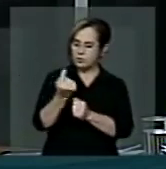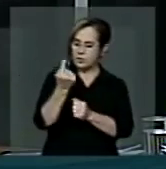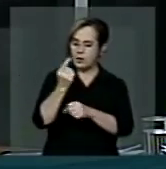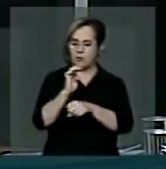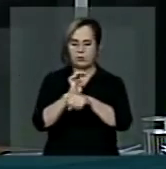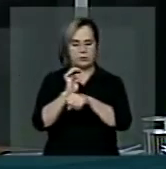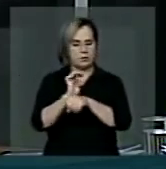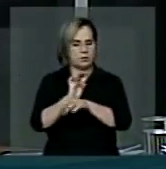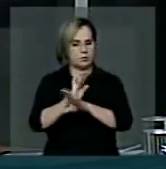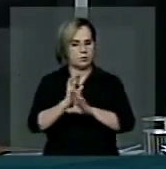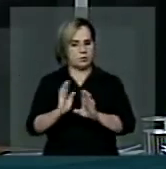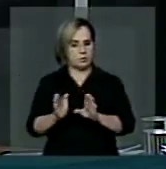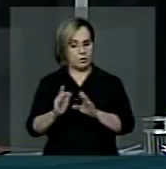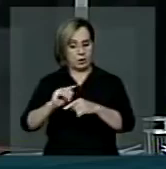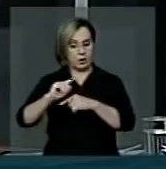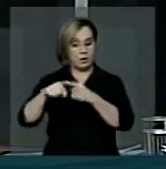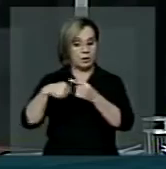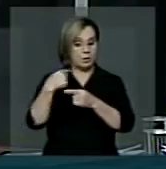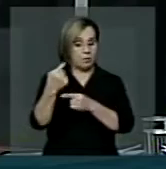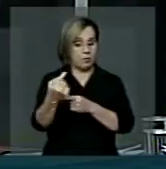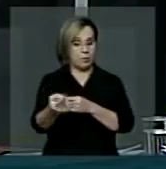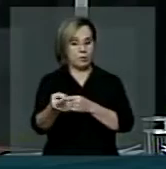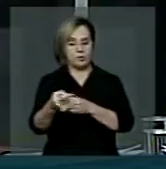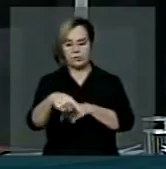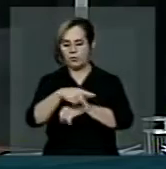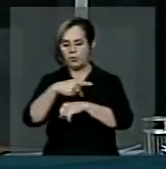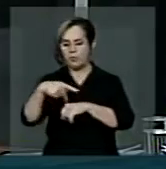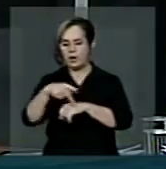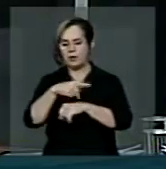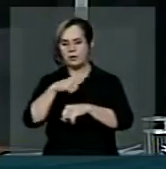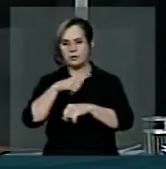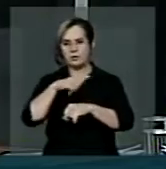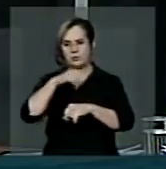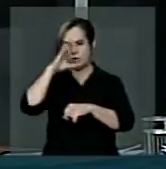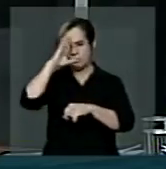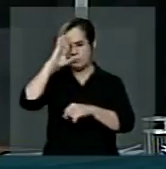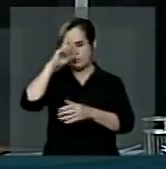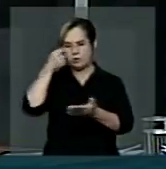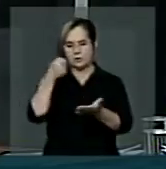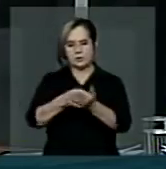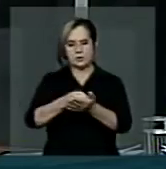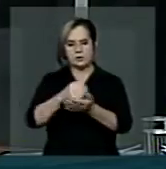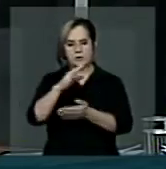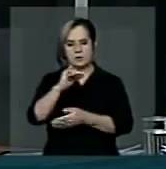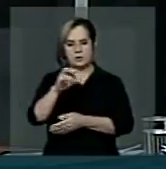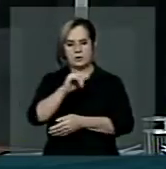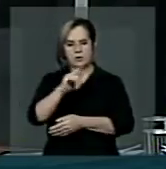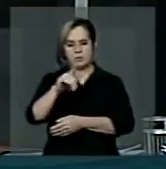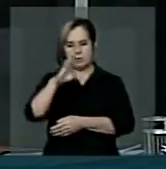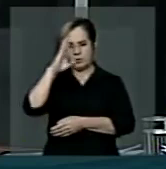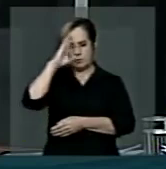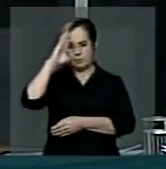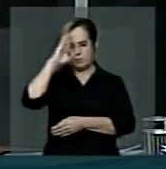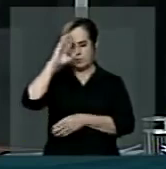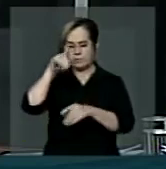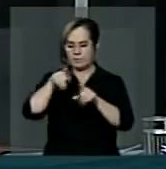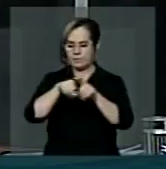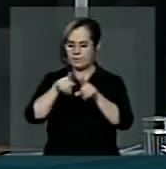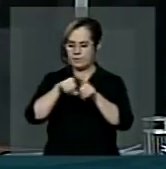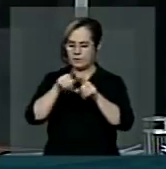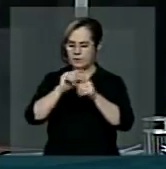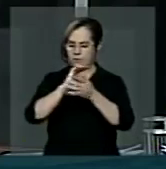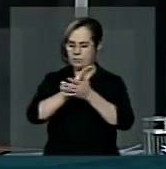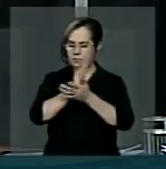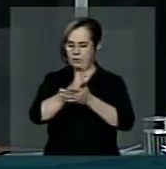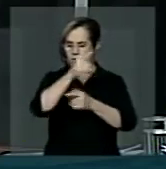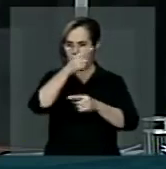só. Logo depois, o país sofreu a ditadura civil-militar, estado de exceção que violou